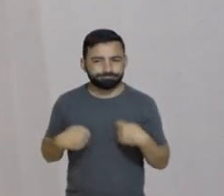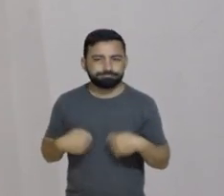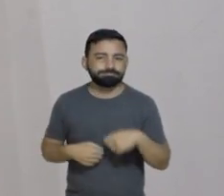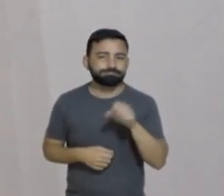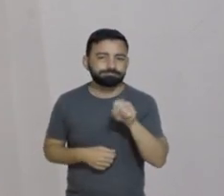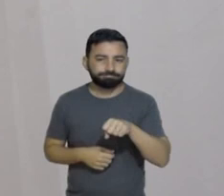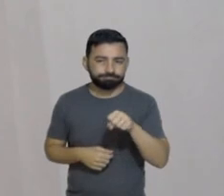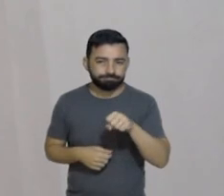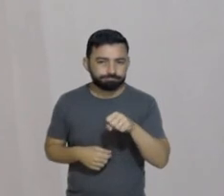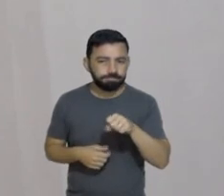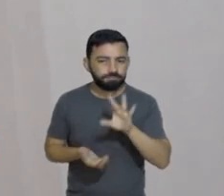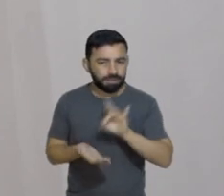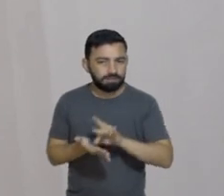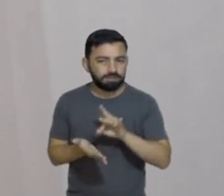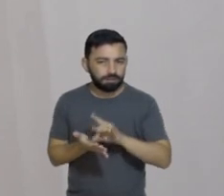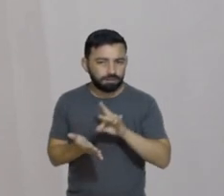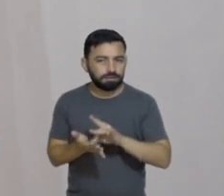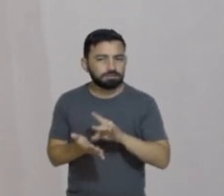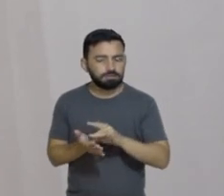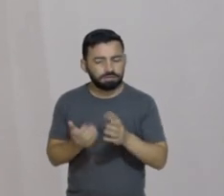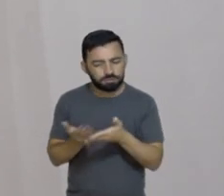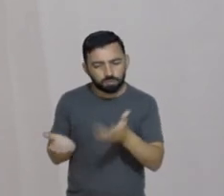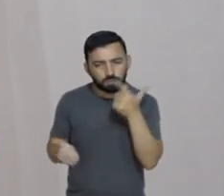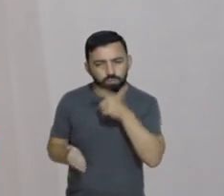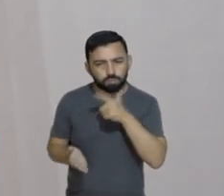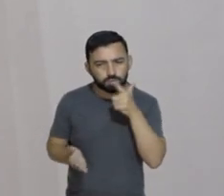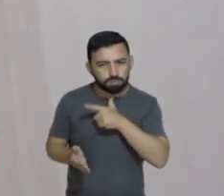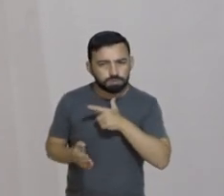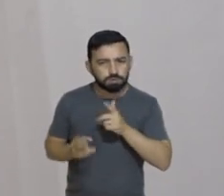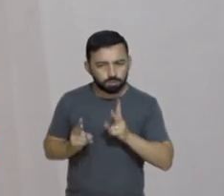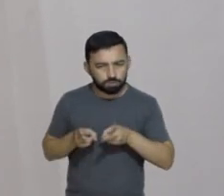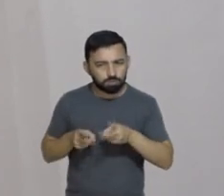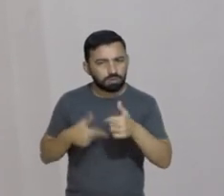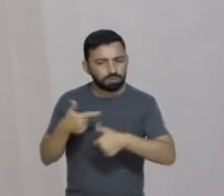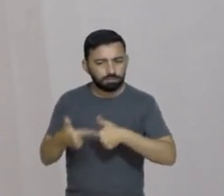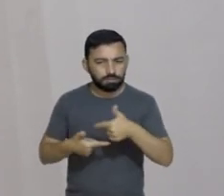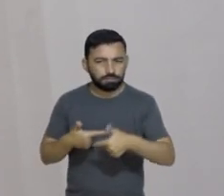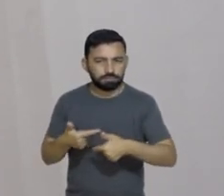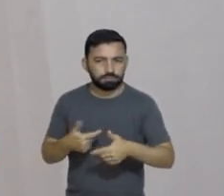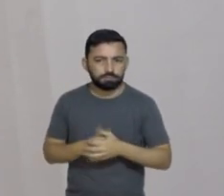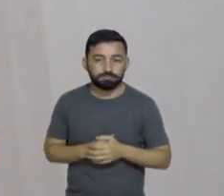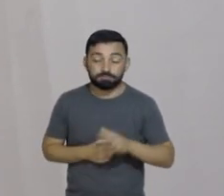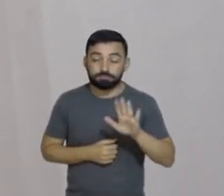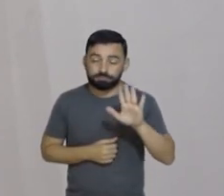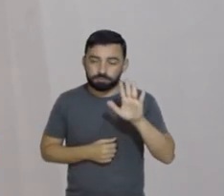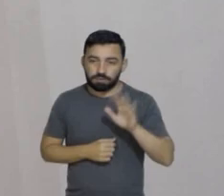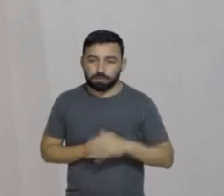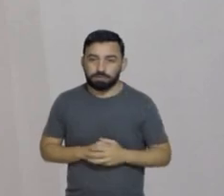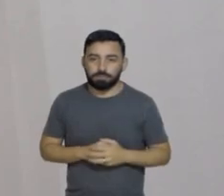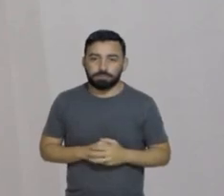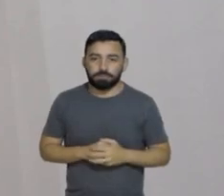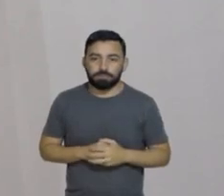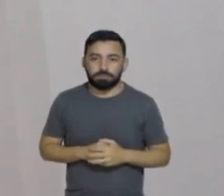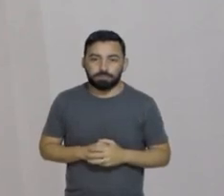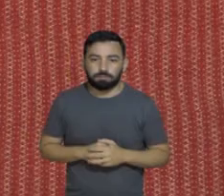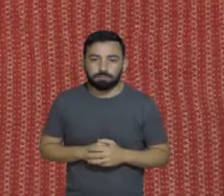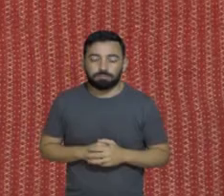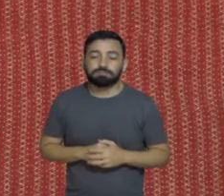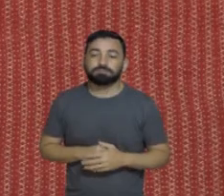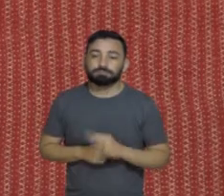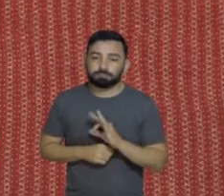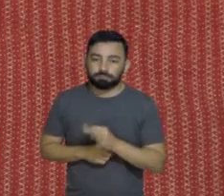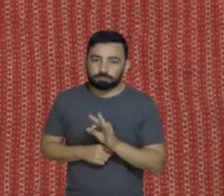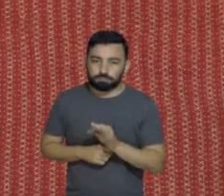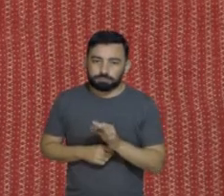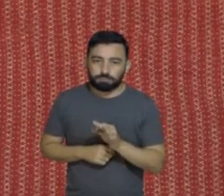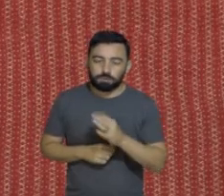com que realmente eles tenham condições de darem continuidade ao seu trabalho. Deputado Emerson Stein. Deputado Marcos da Rosa,